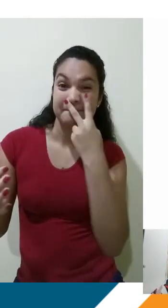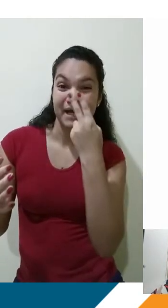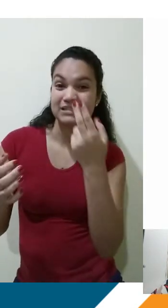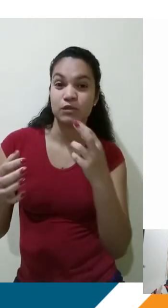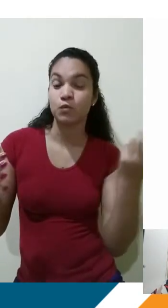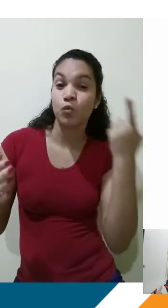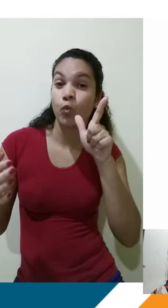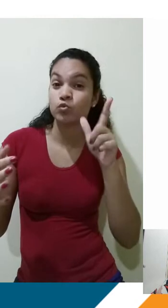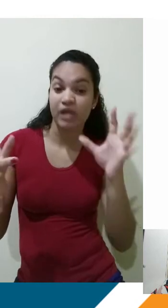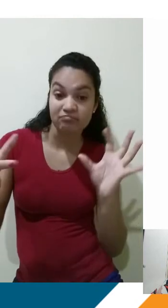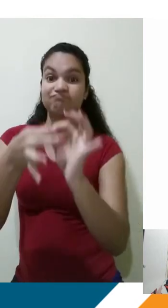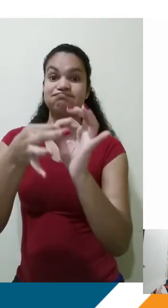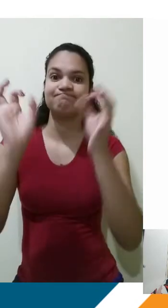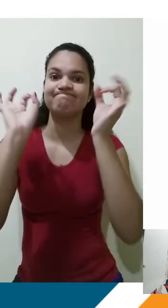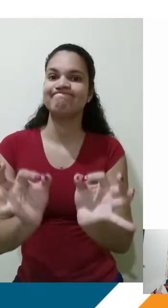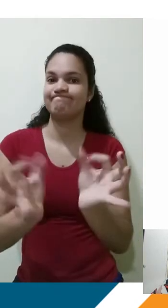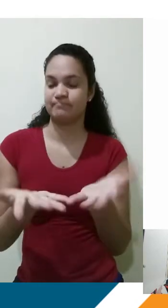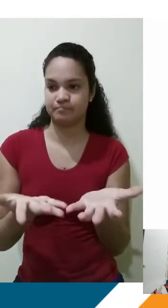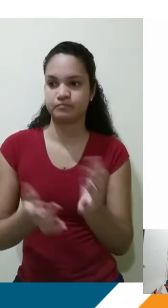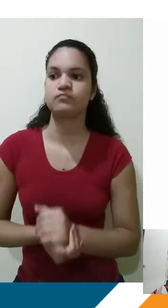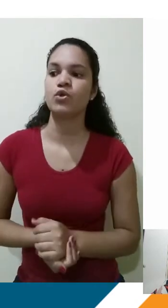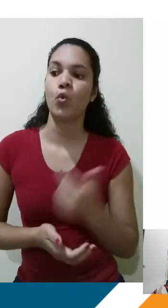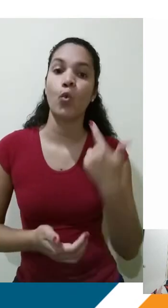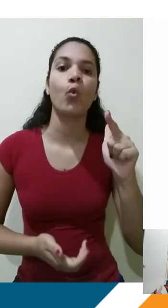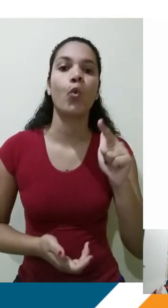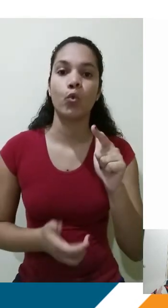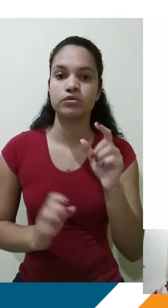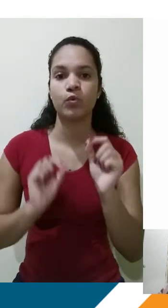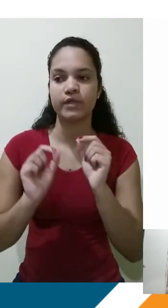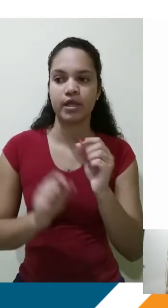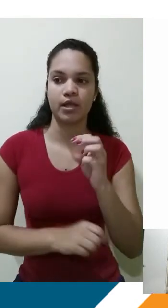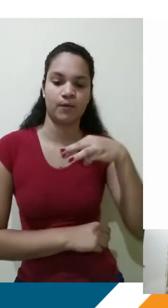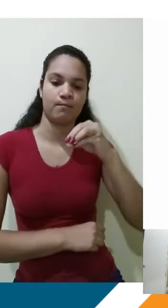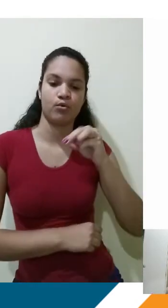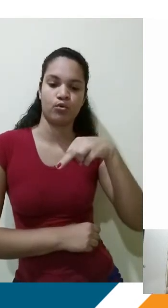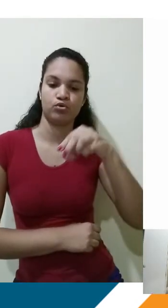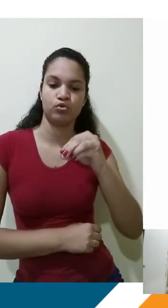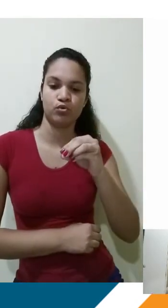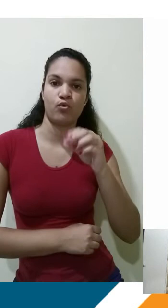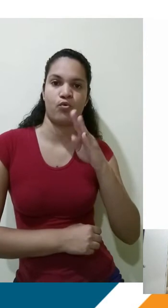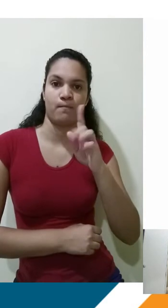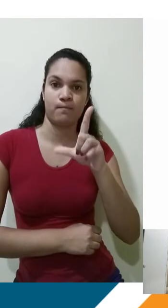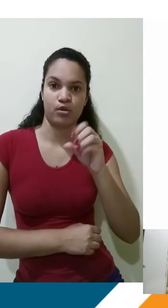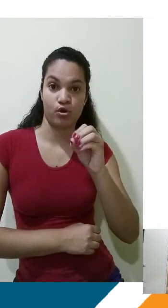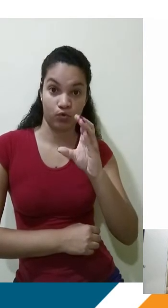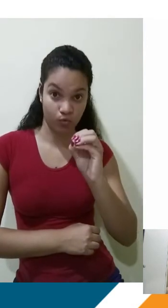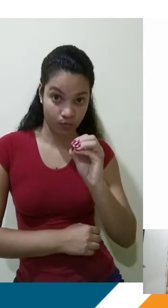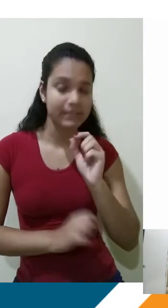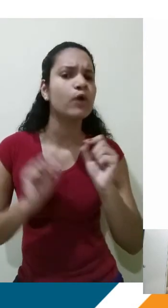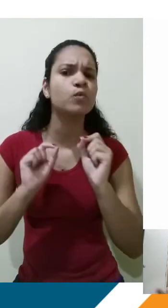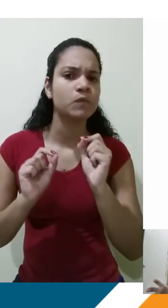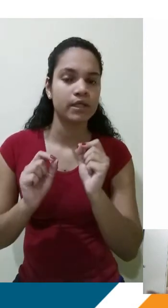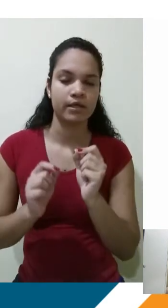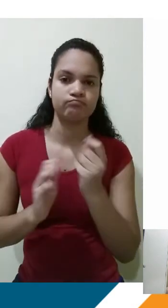segundo exemplo de erro diz respeito aos textos em monobloco. Os textos em monobloco são aqueles que a gente escreve